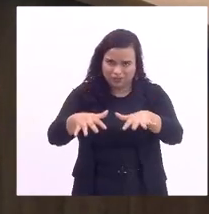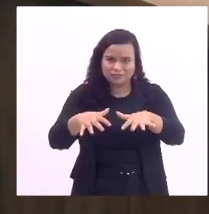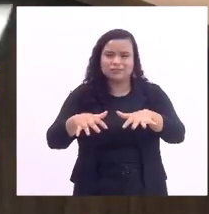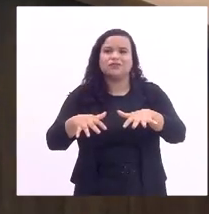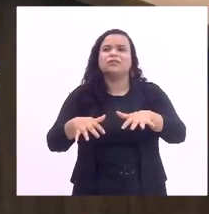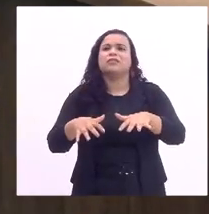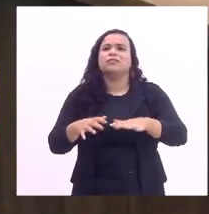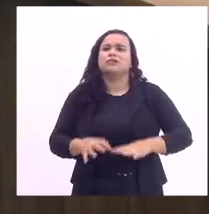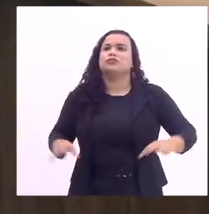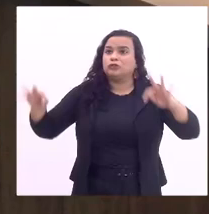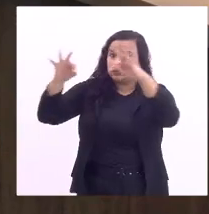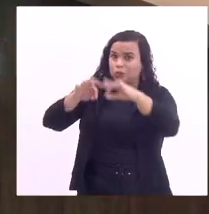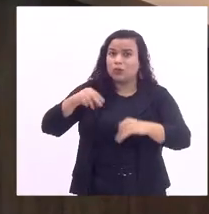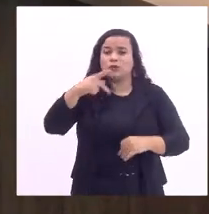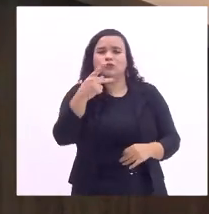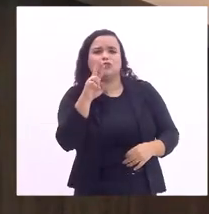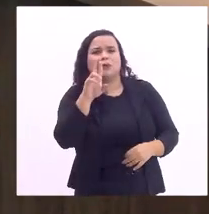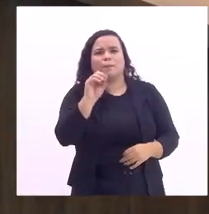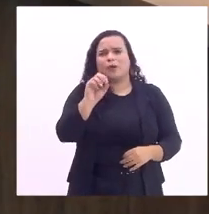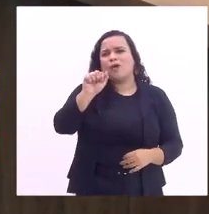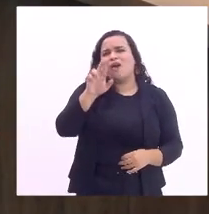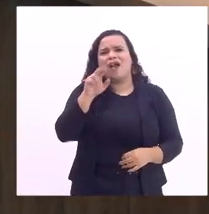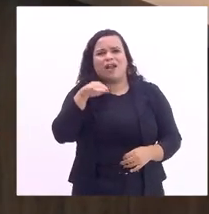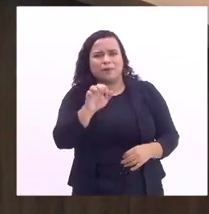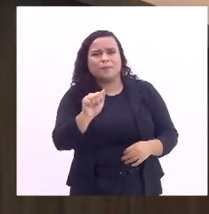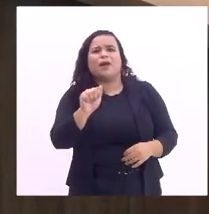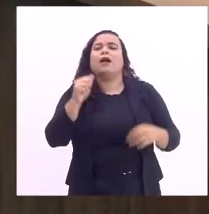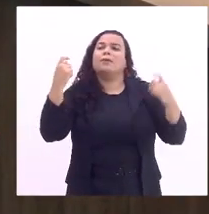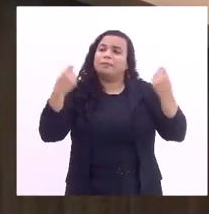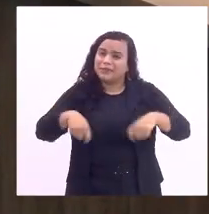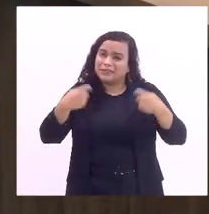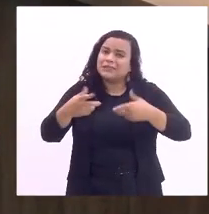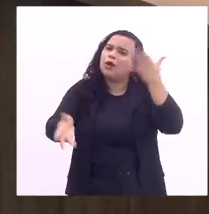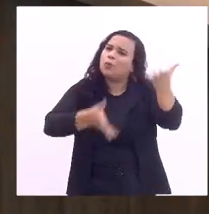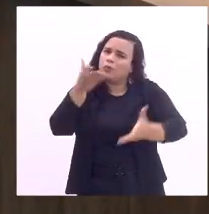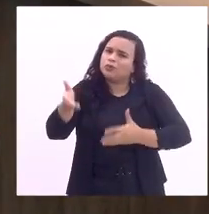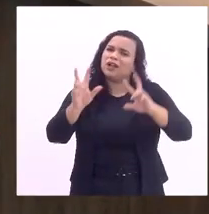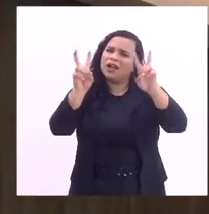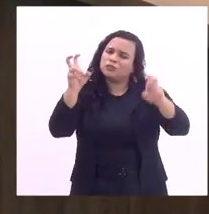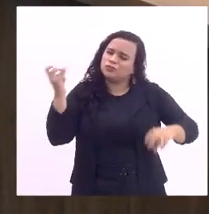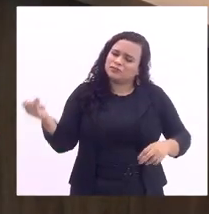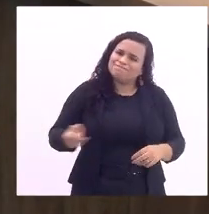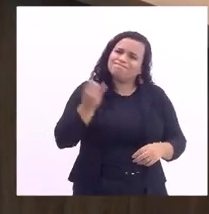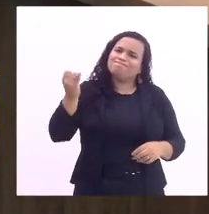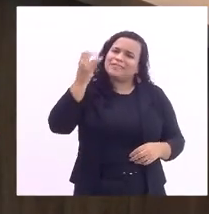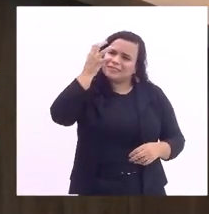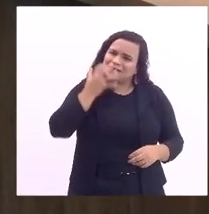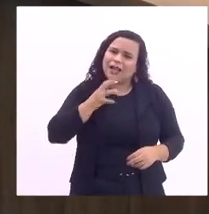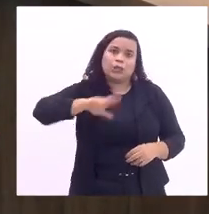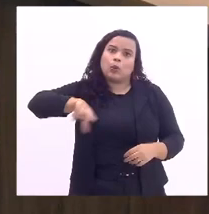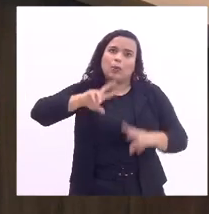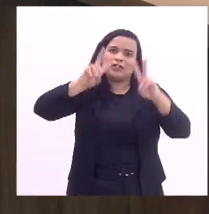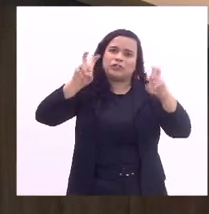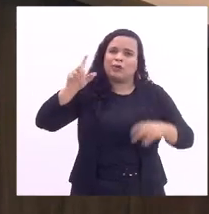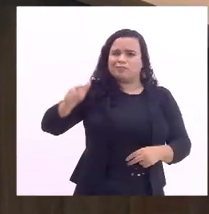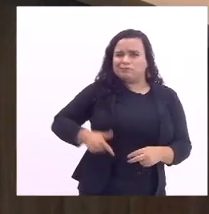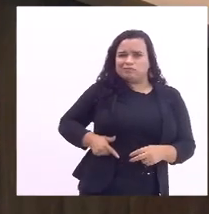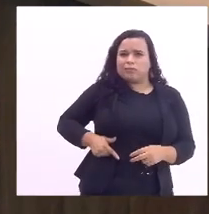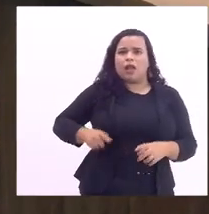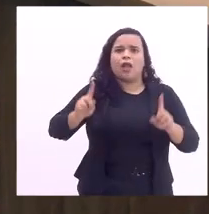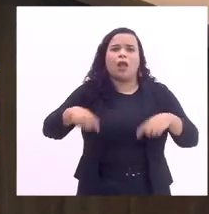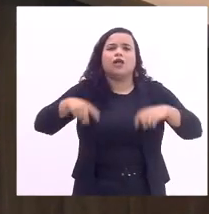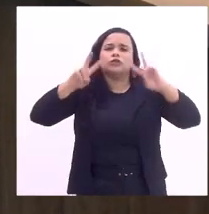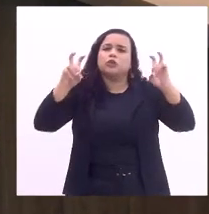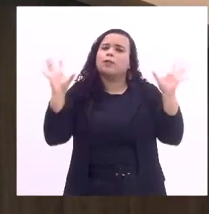com todos do ProArmas. Precisamos tratar um assunto muito sério. Não é sobre armas, é sobre